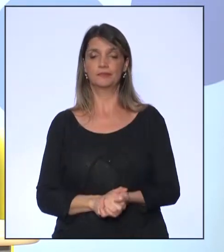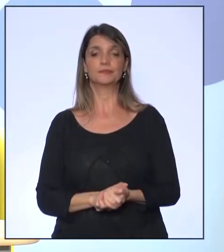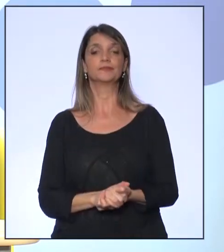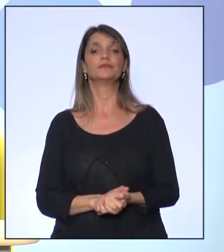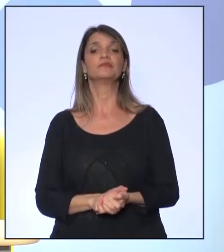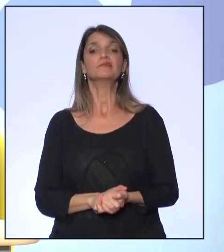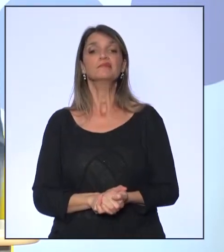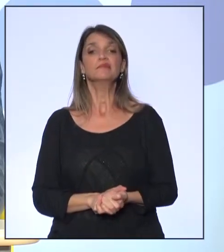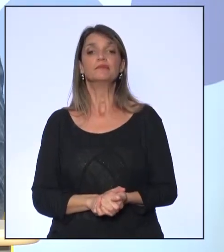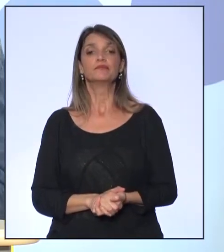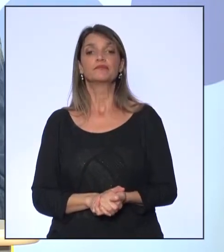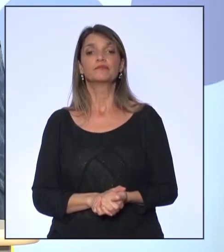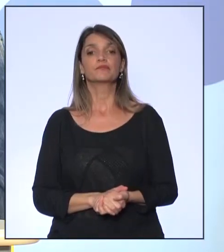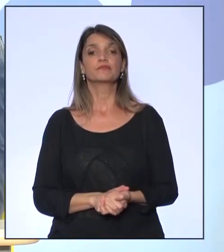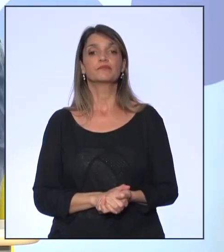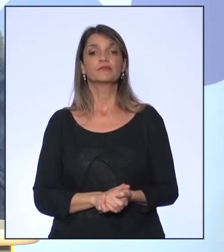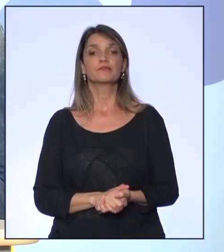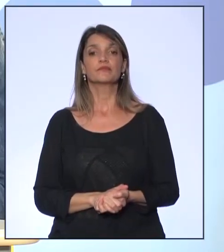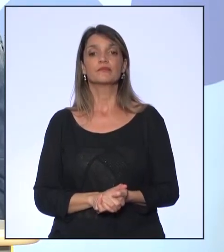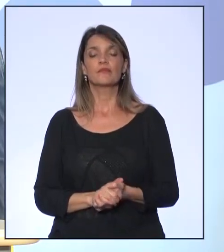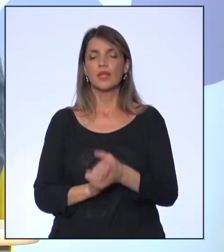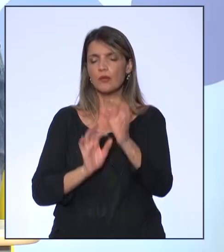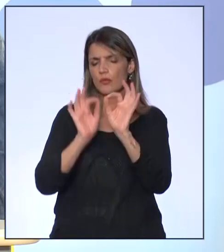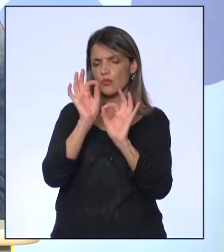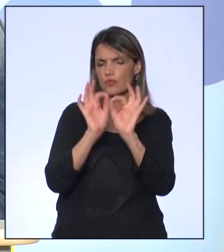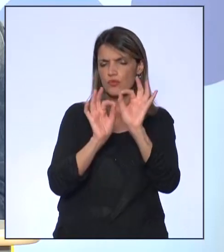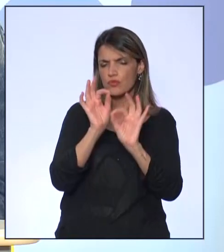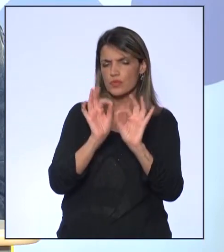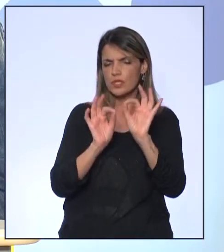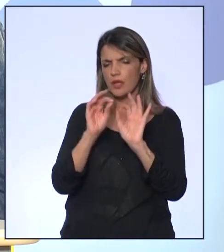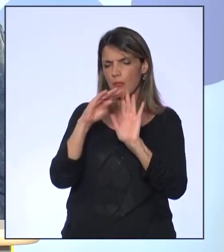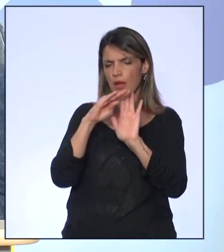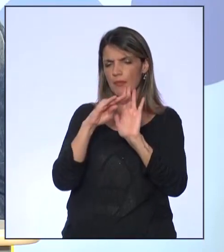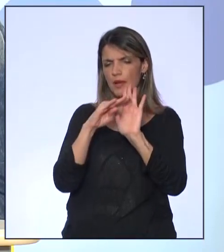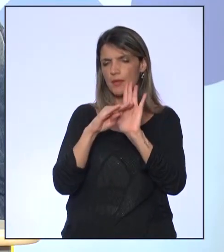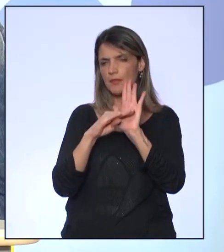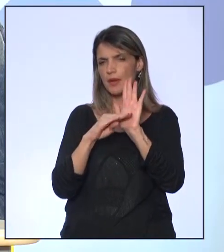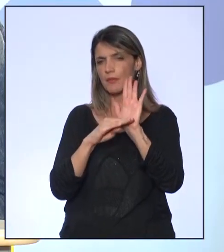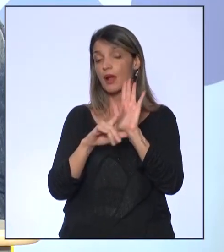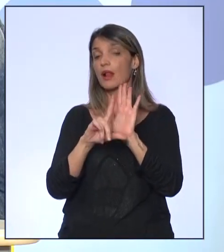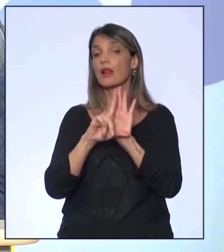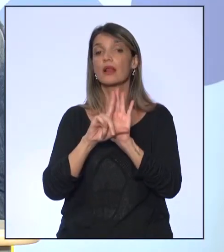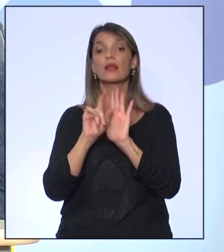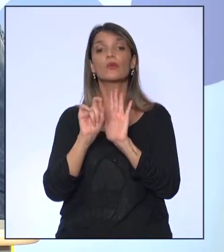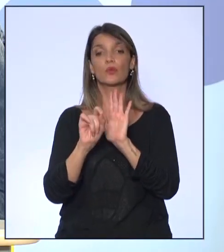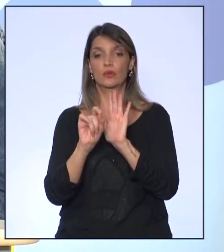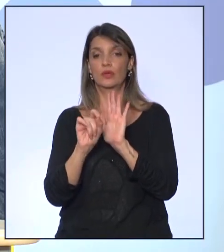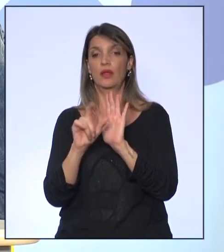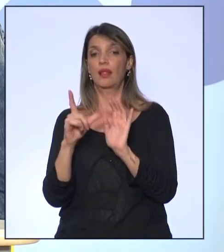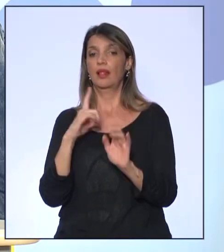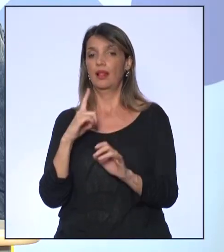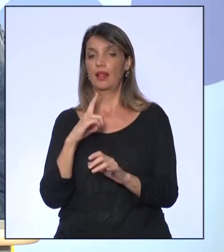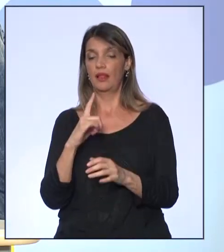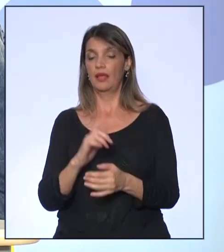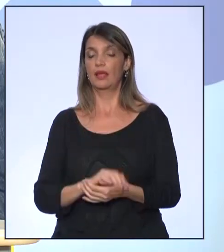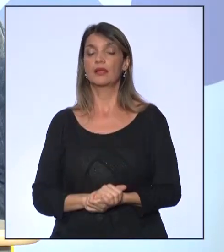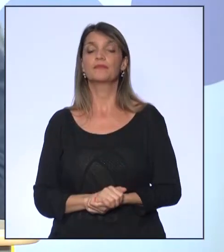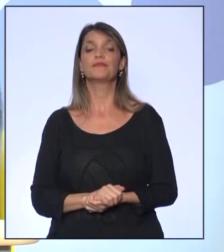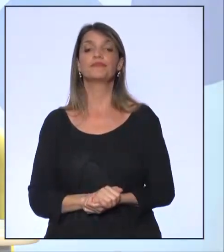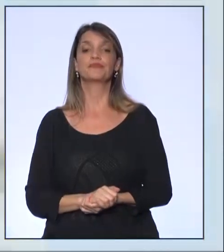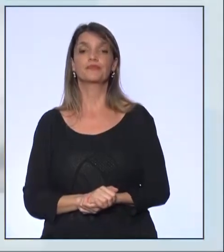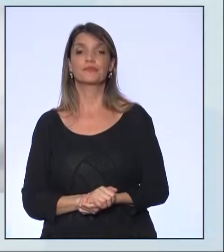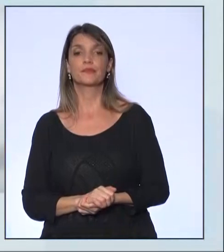né, para nortear, para organizar todas essas leis, né, nós vemos aqui a criação, né,